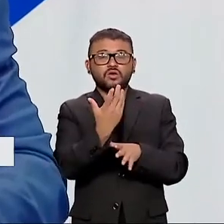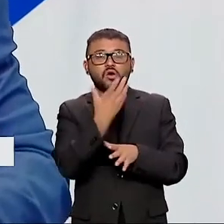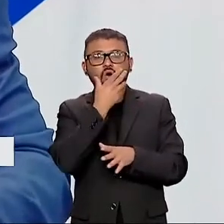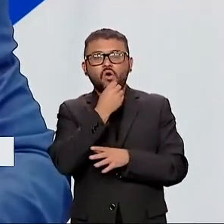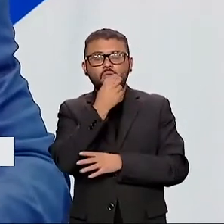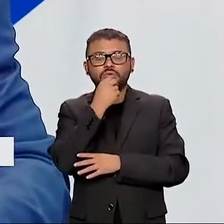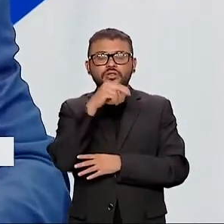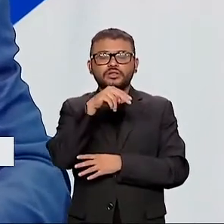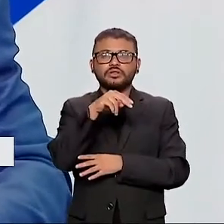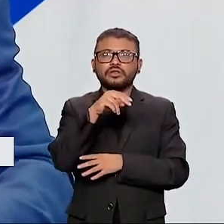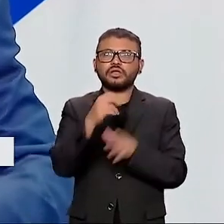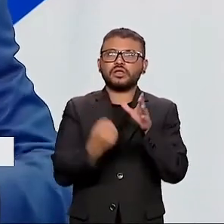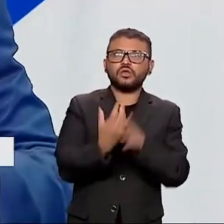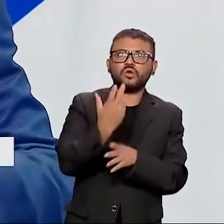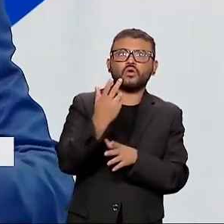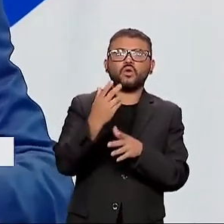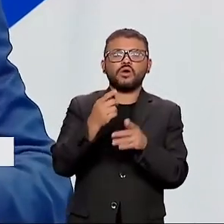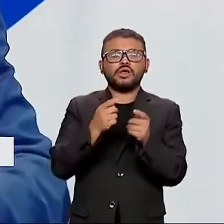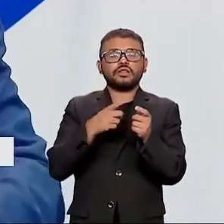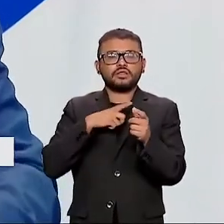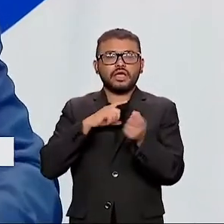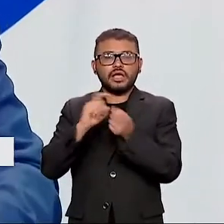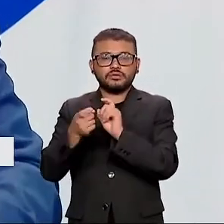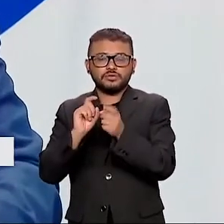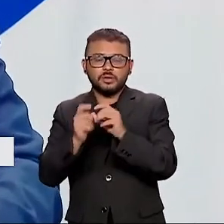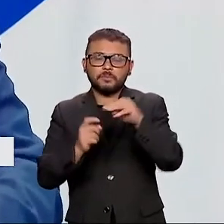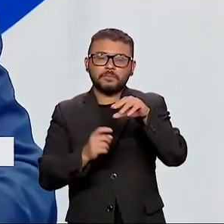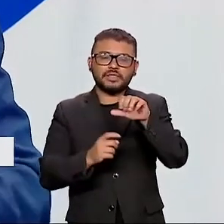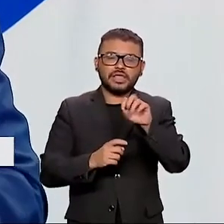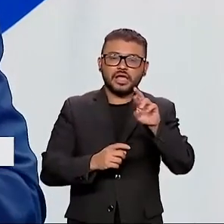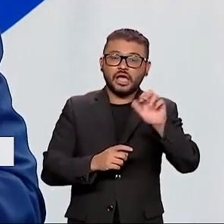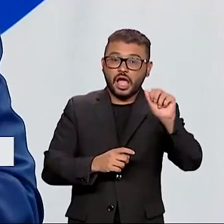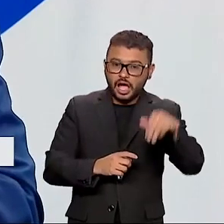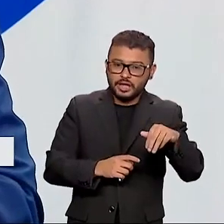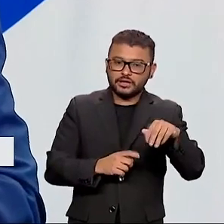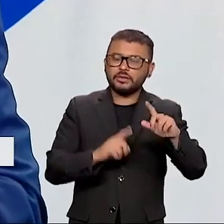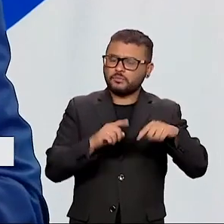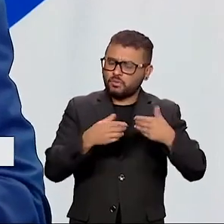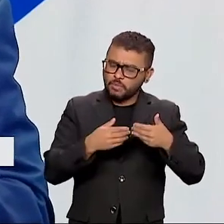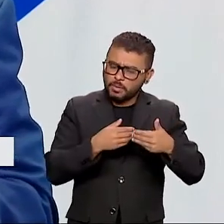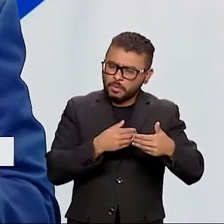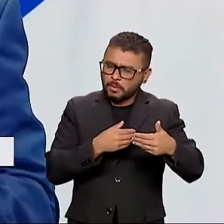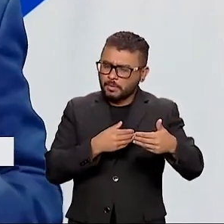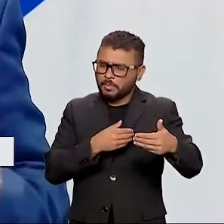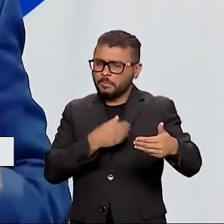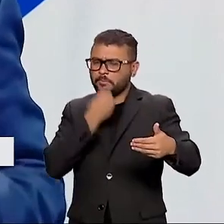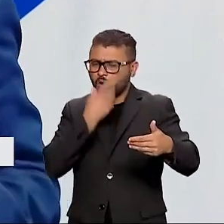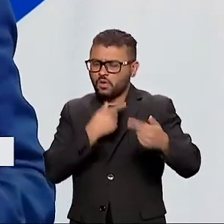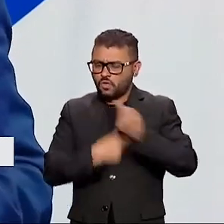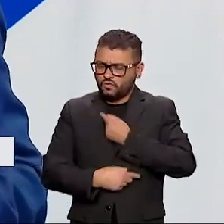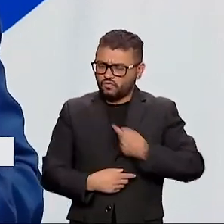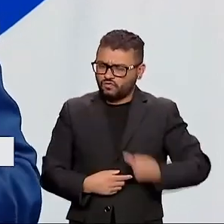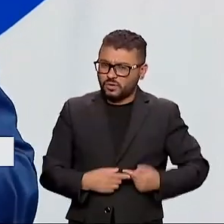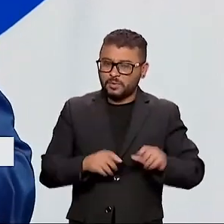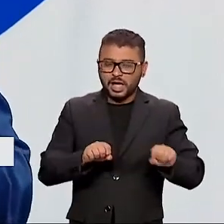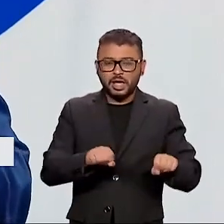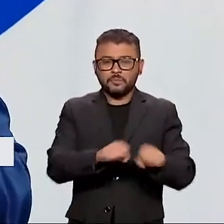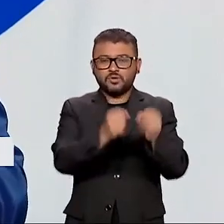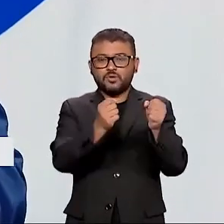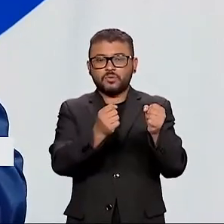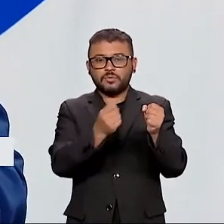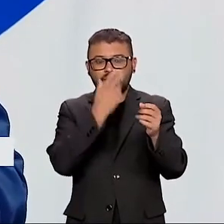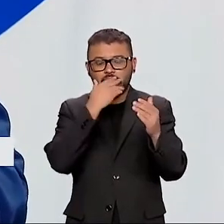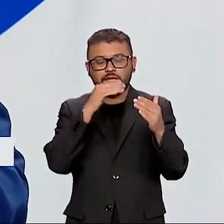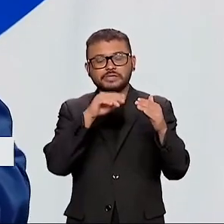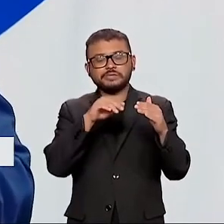De Gaulle, depois ela foi bem administrada pelo Mitterrand, depois ela veio funcionando ao longo de outros governos, mas está num momento